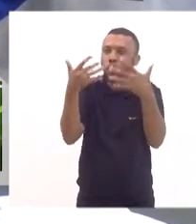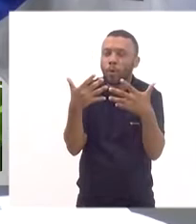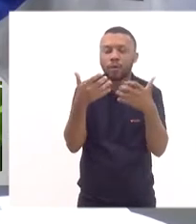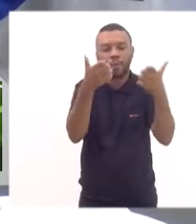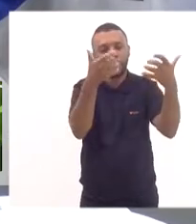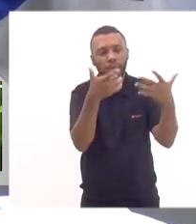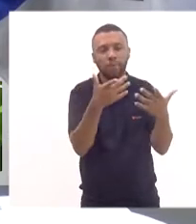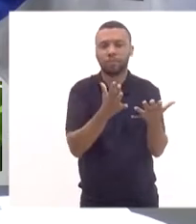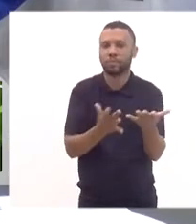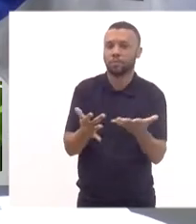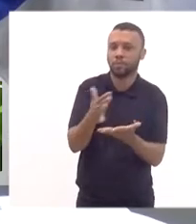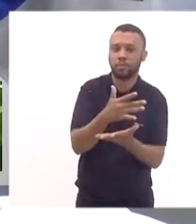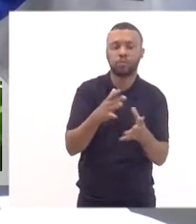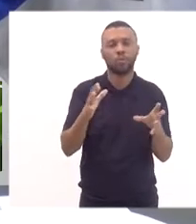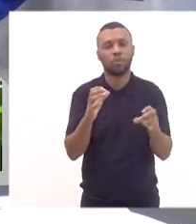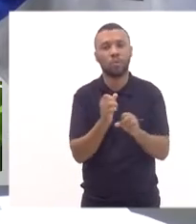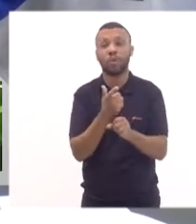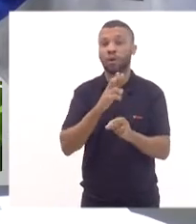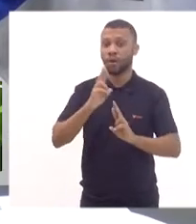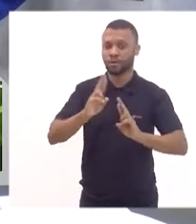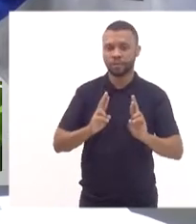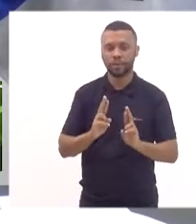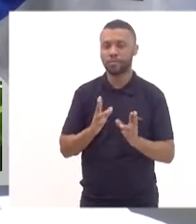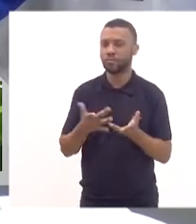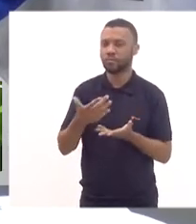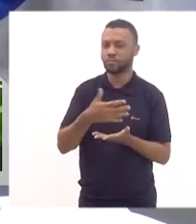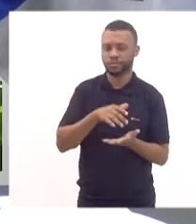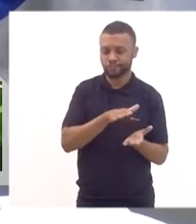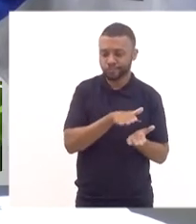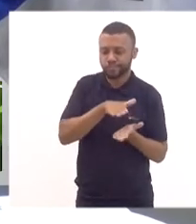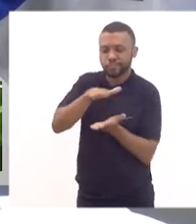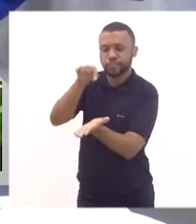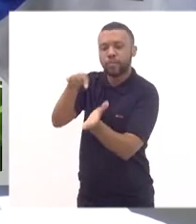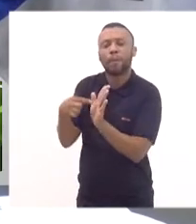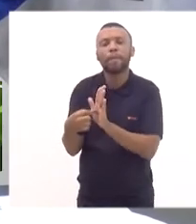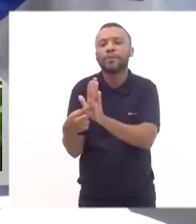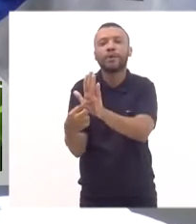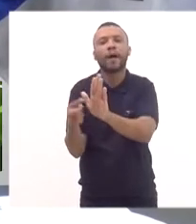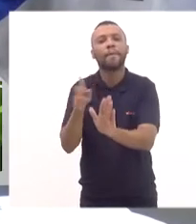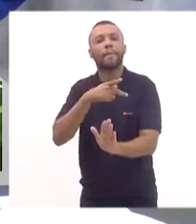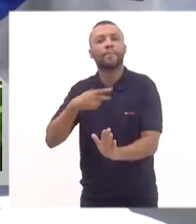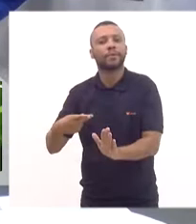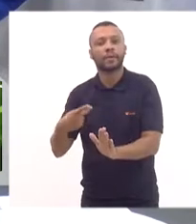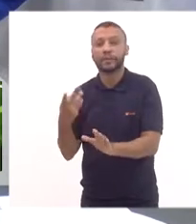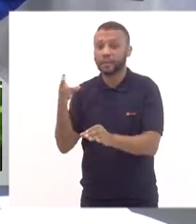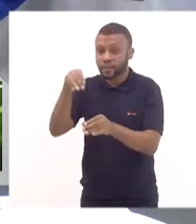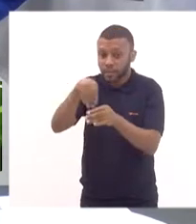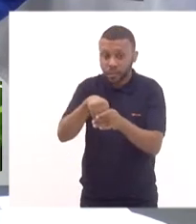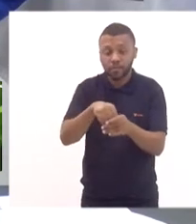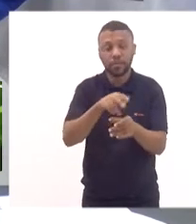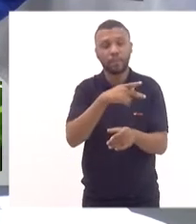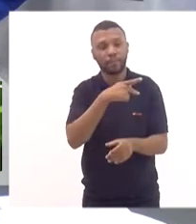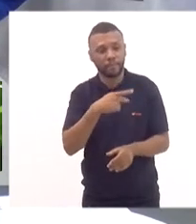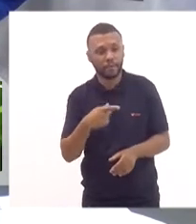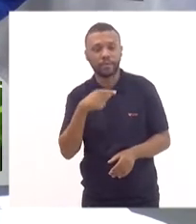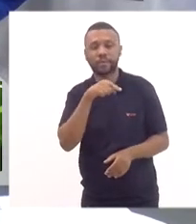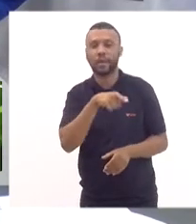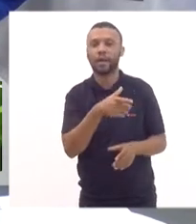resultado para a presidência da Casa e para a presidência da Comissão de Constituição e Justiça.